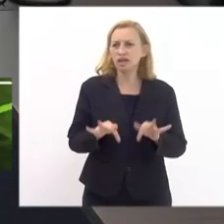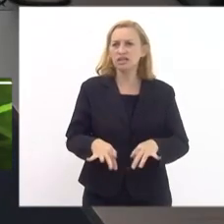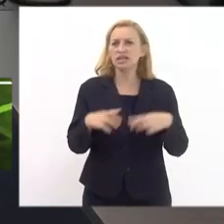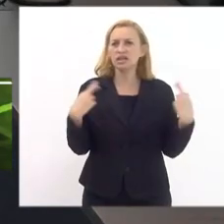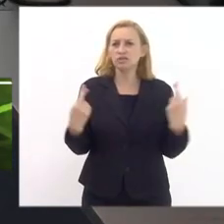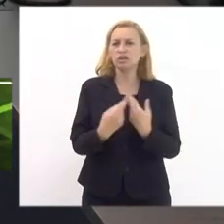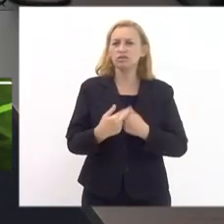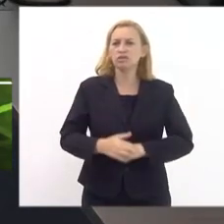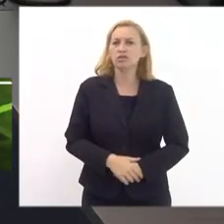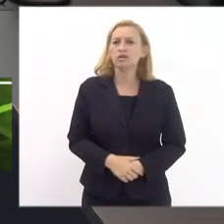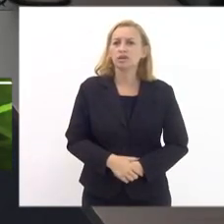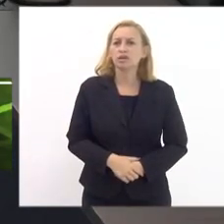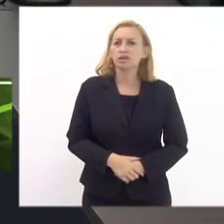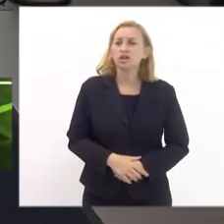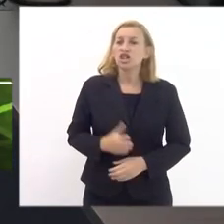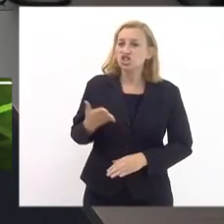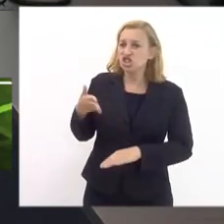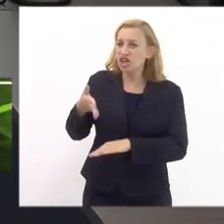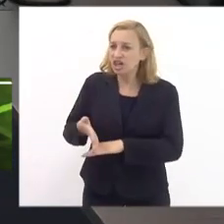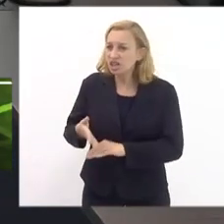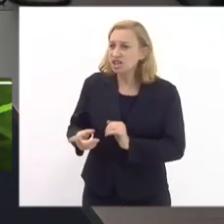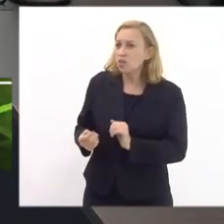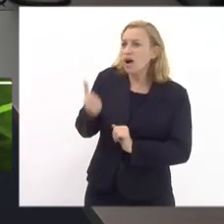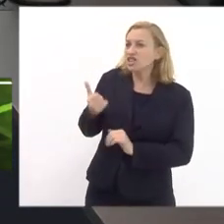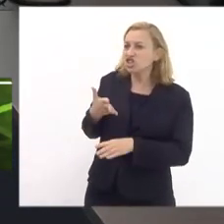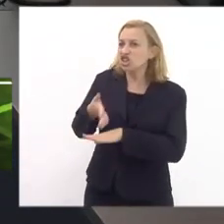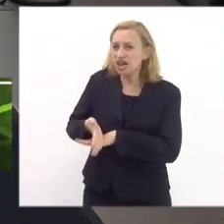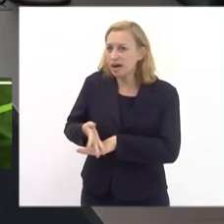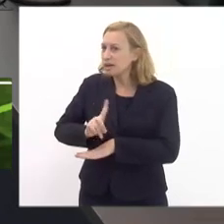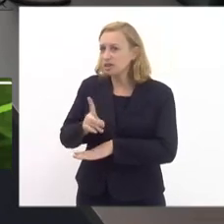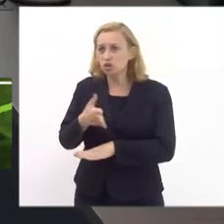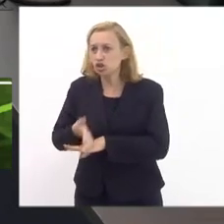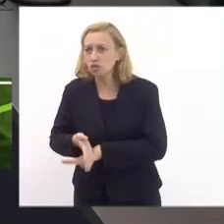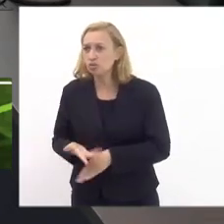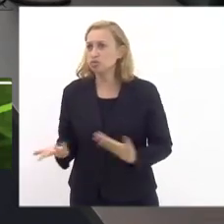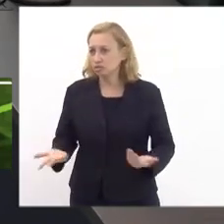está chegando do verbo não chegou, né? Não chegou. E